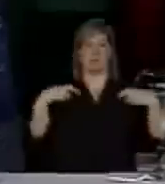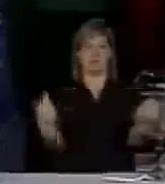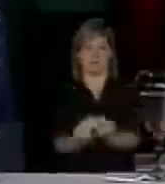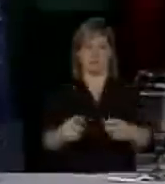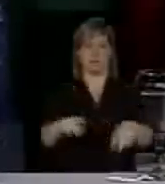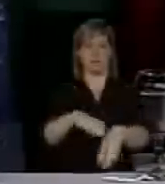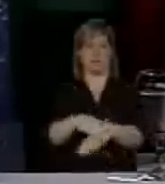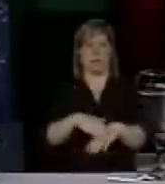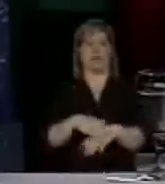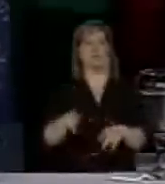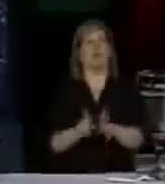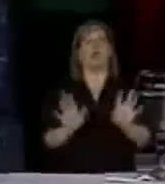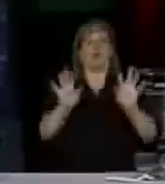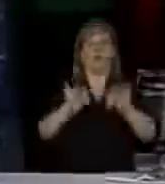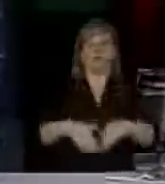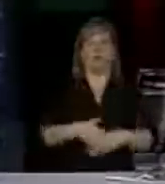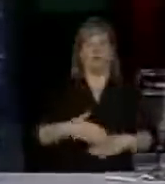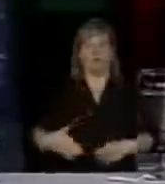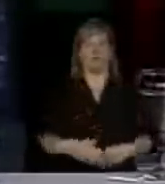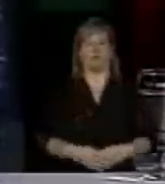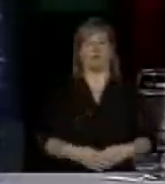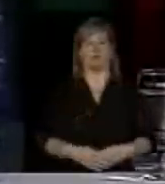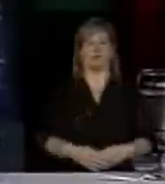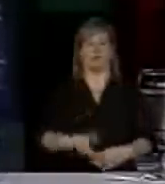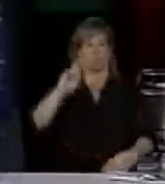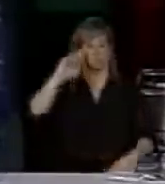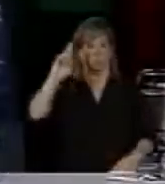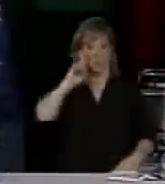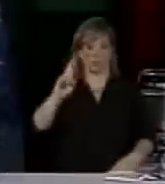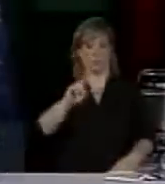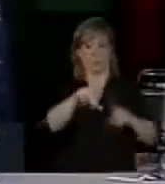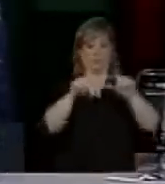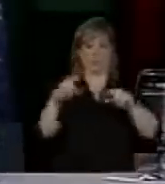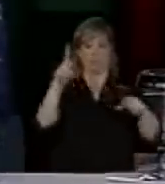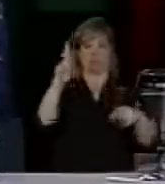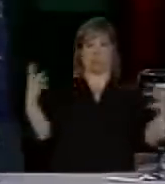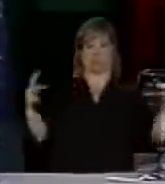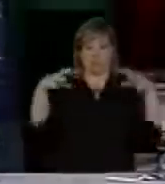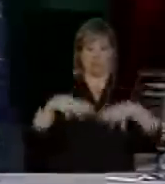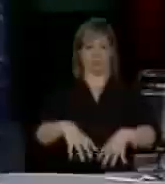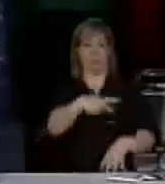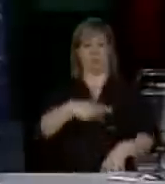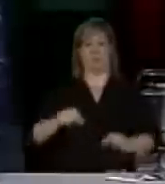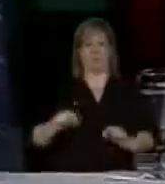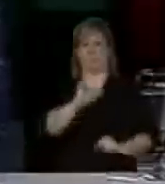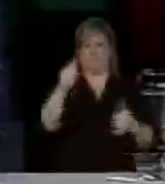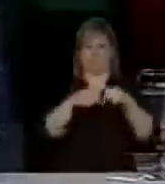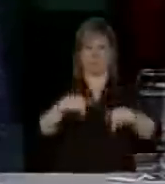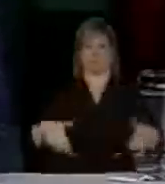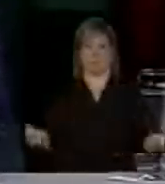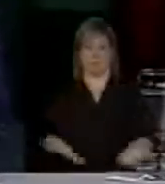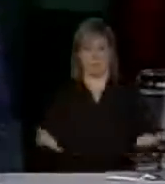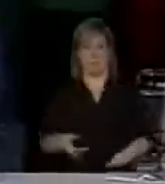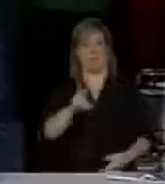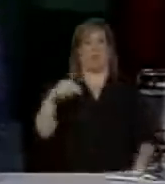redondas e para finalizar os chefes de delegação e chefes de estado aqui presentes